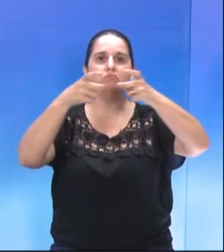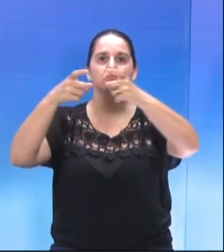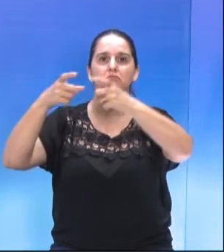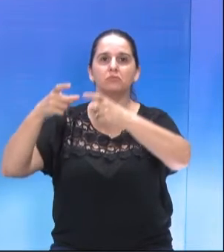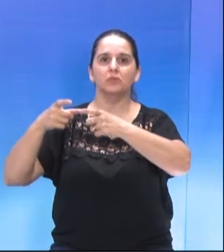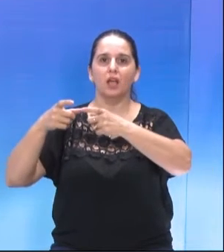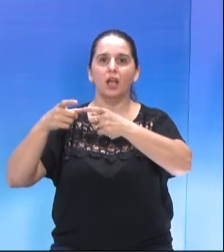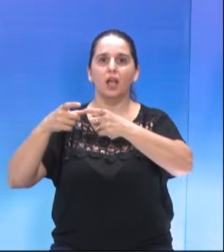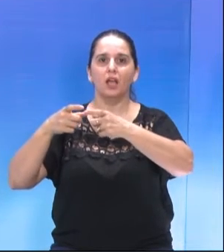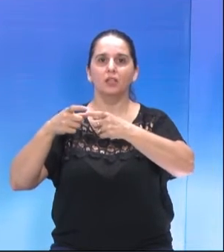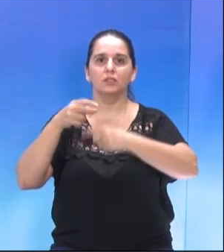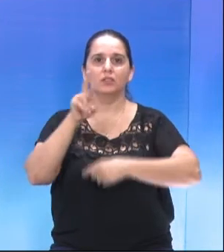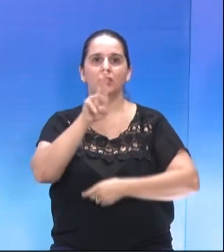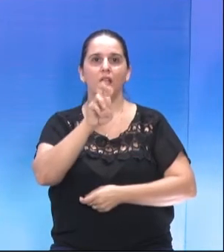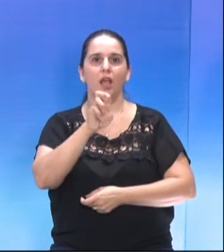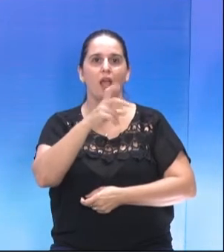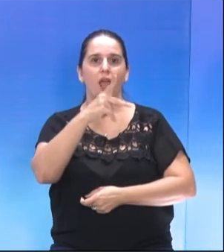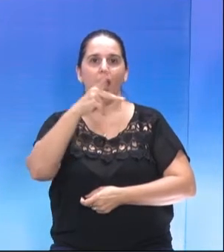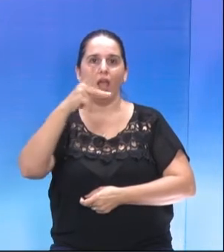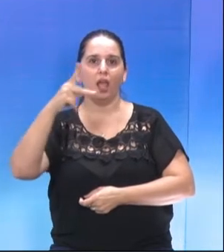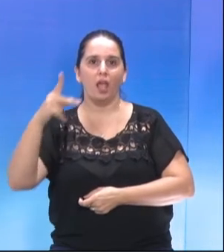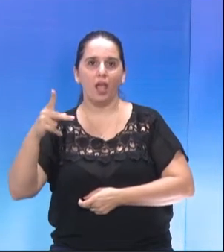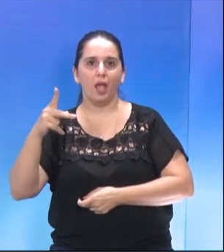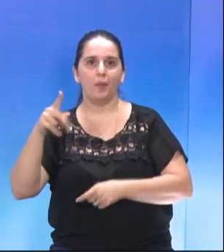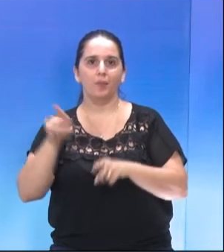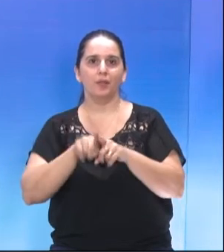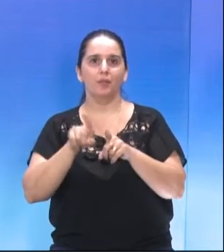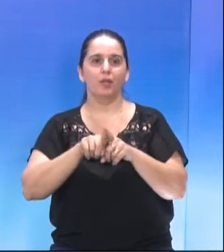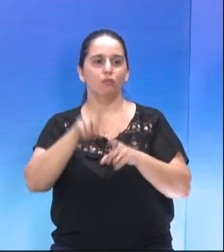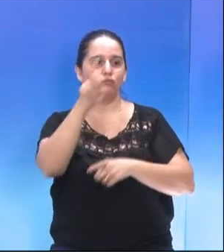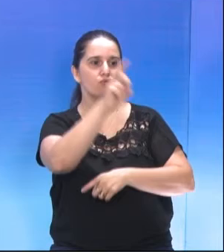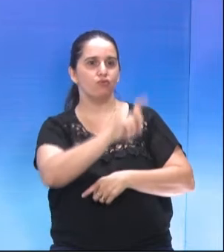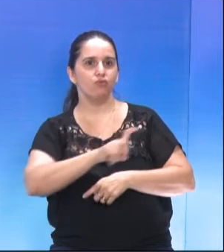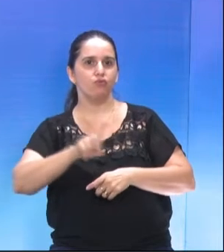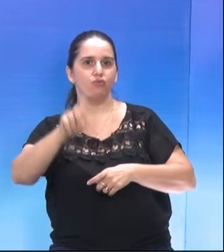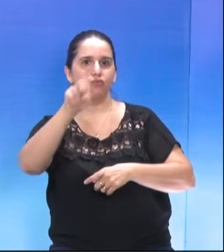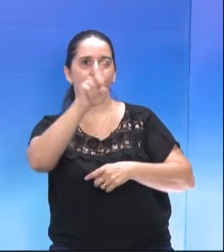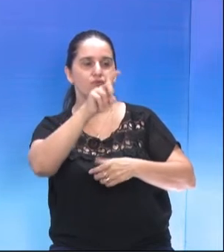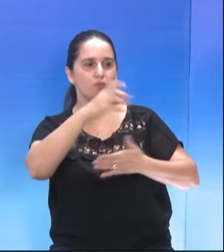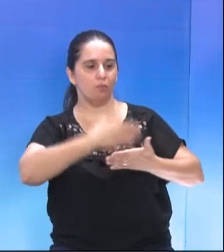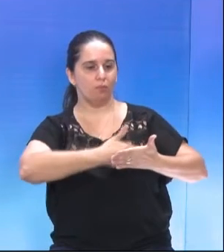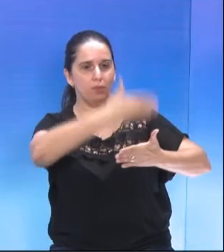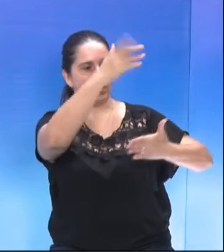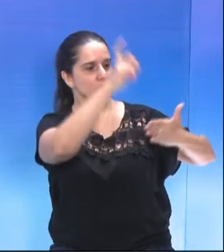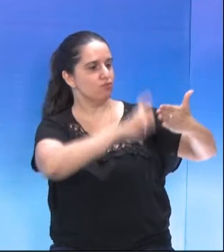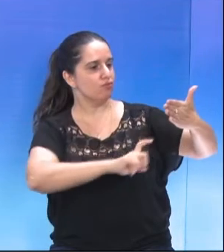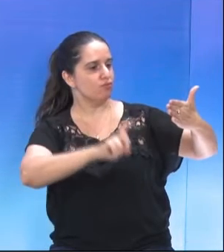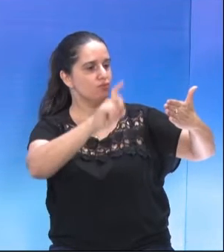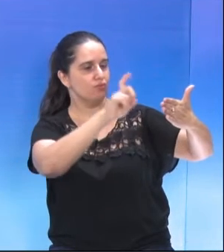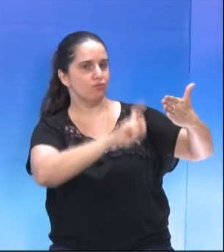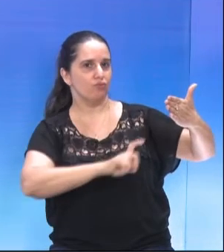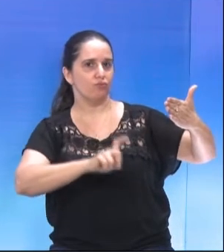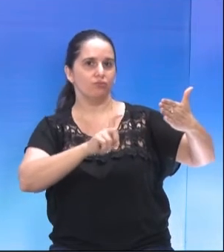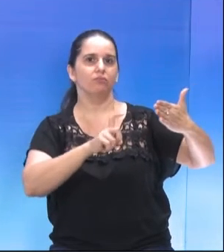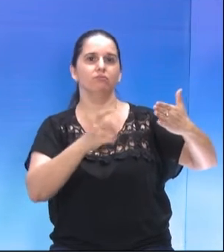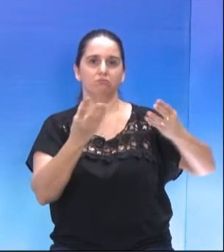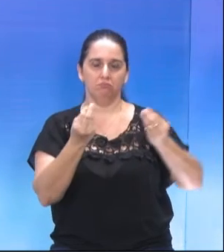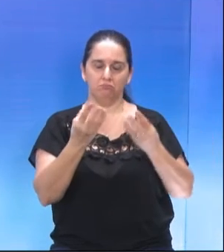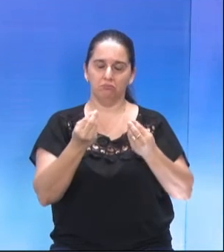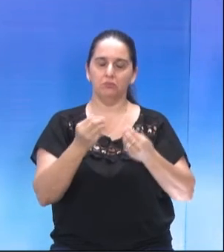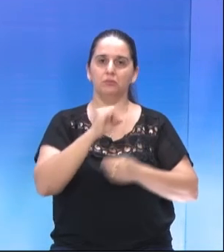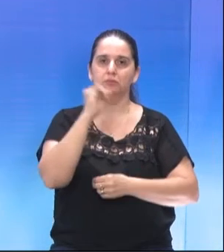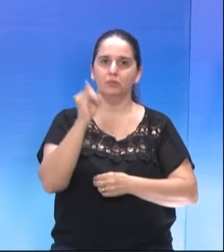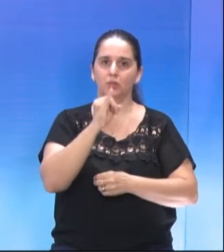os happenings e outras formas como o grafite. Dentro dessas questões, nós vamos então analisar